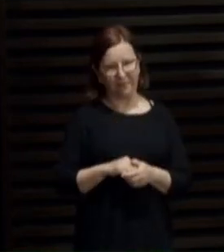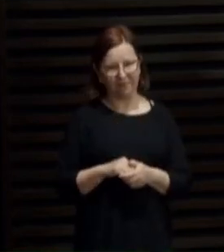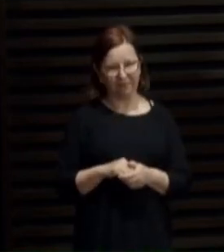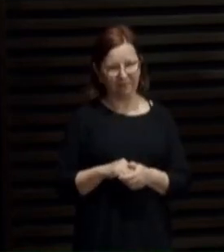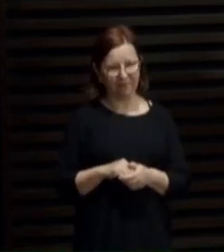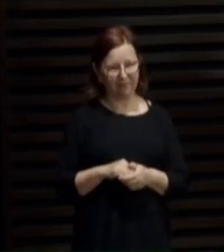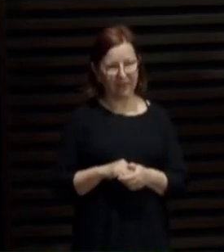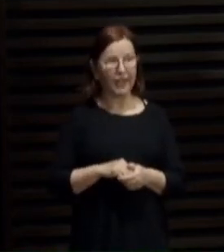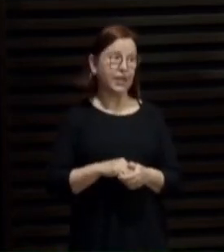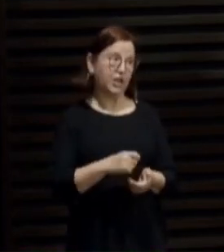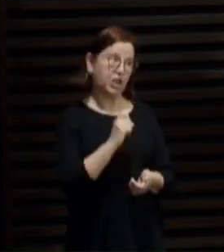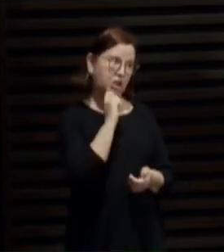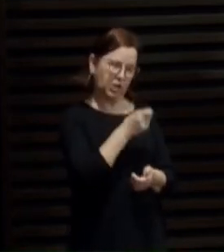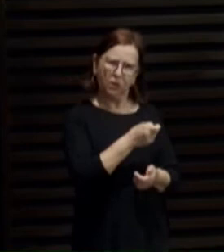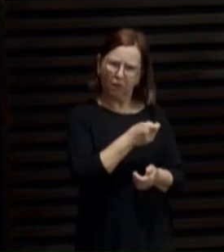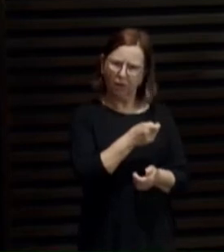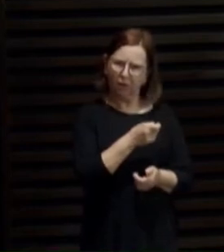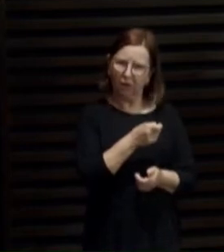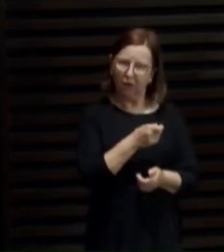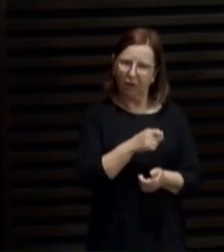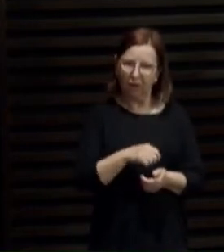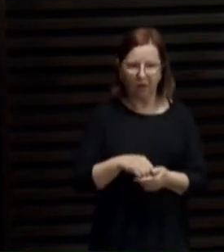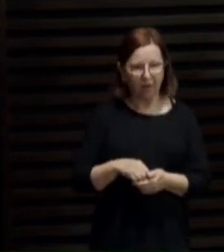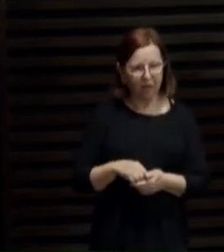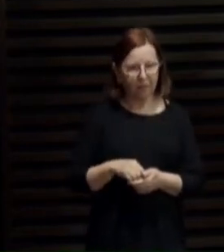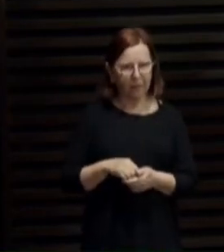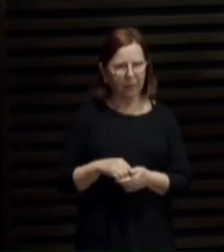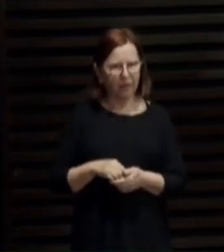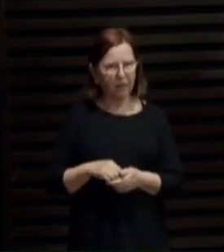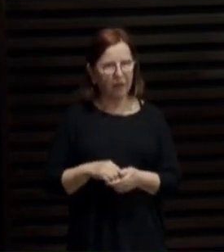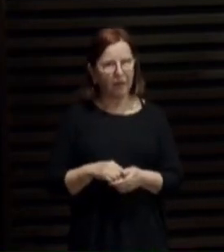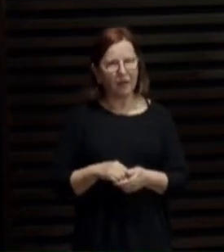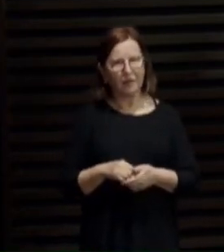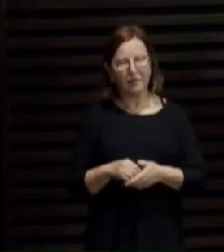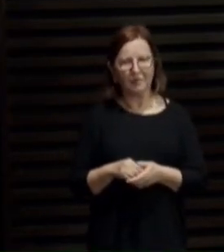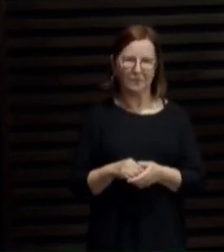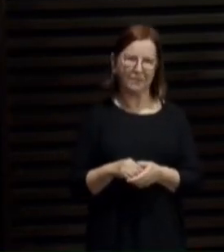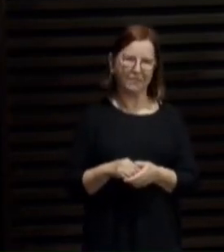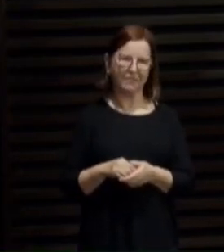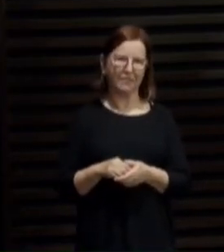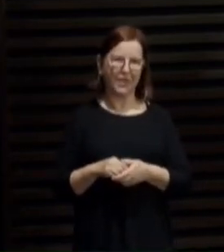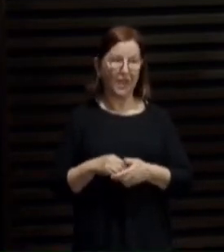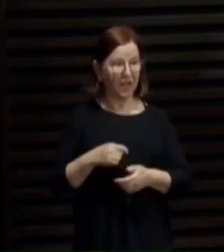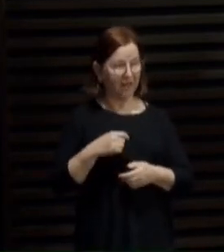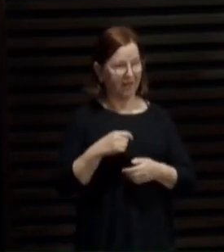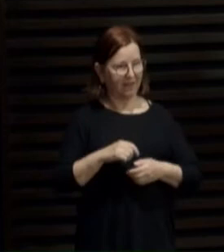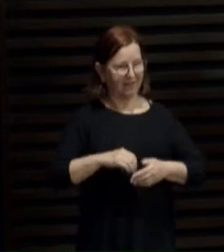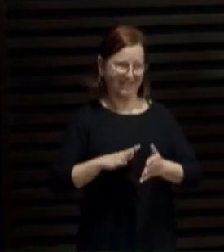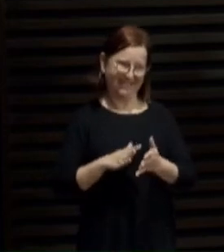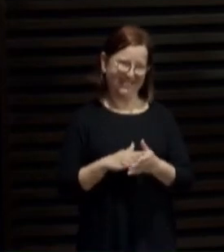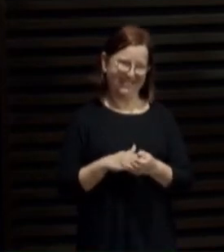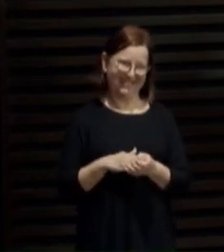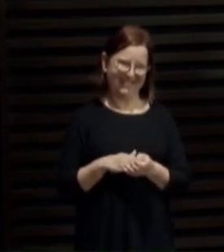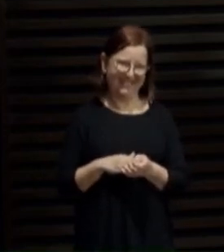me mandou para um lugar. Eu disse: como você tem propriedade lá, eu vou esperar você chegar primeiro lá e